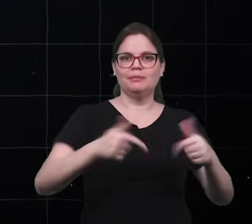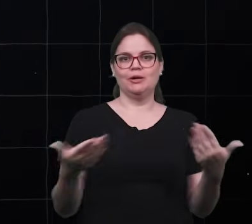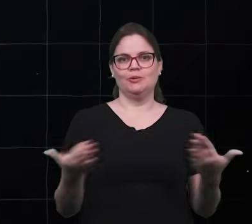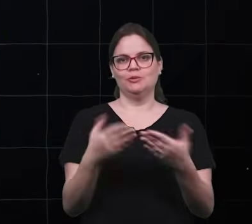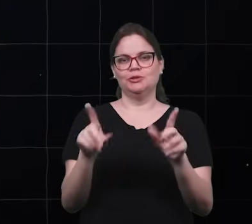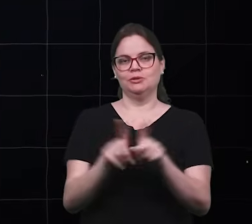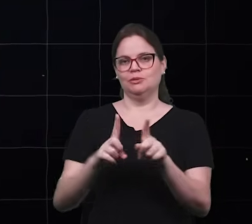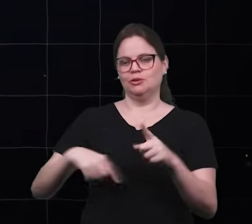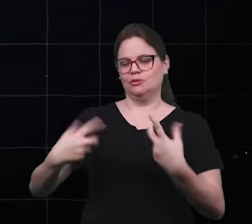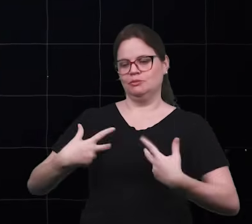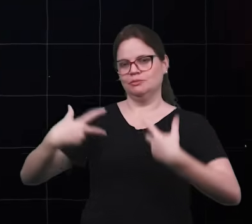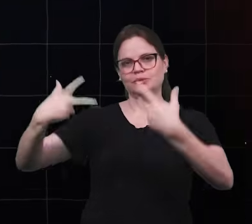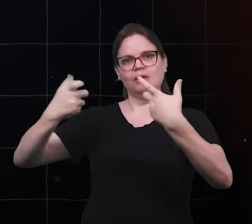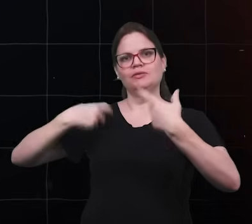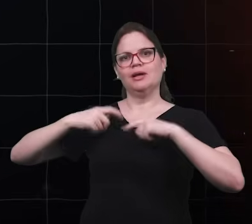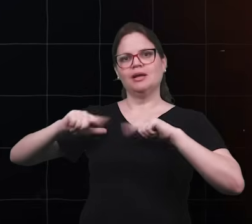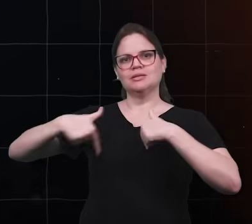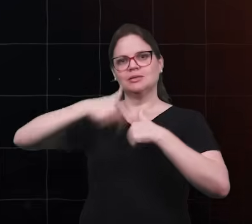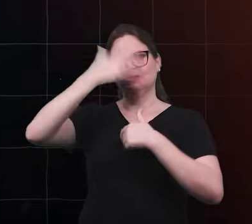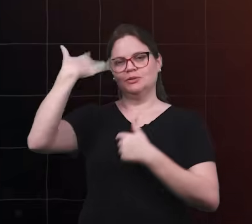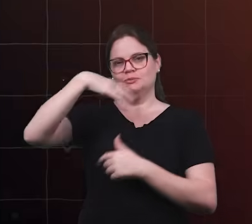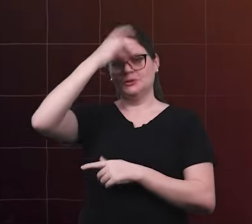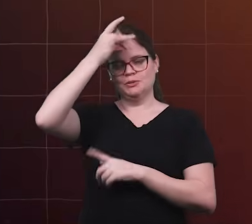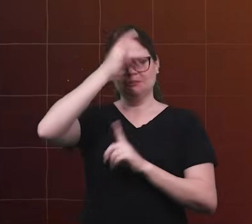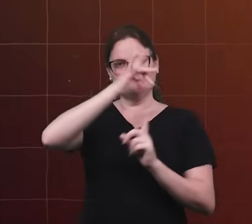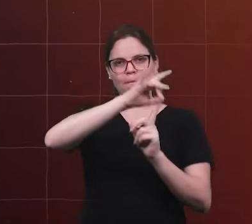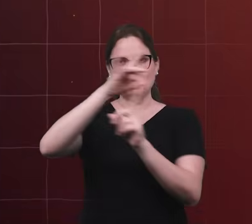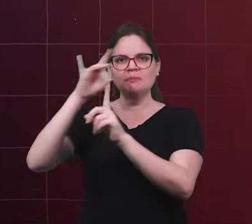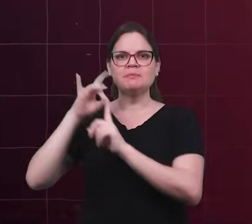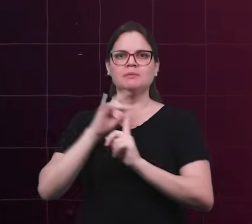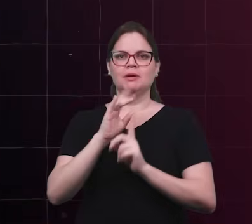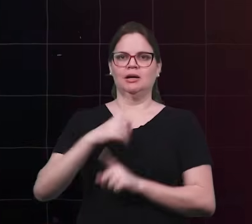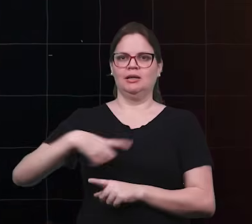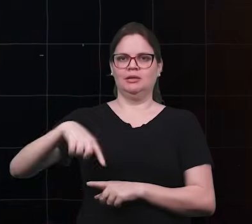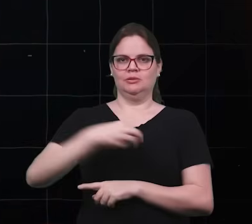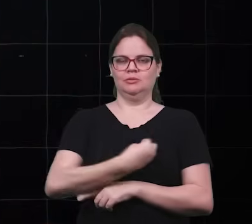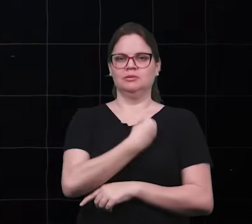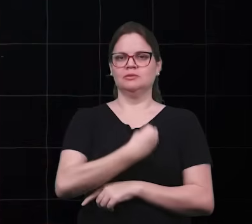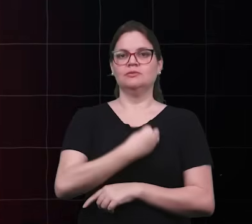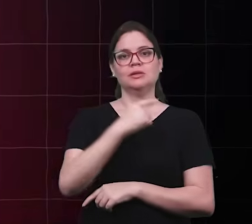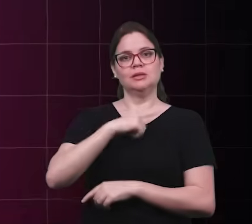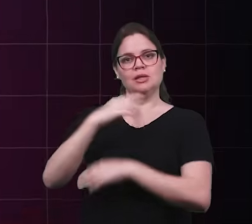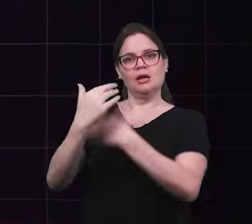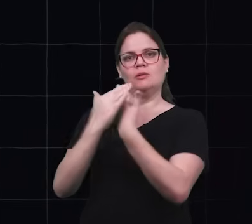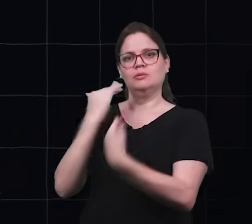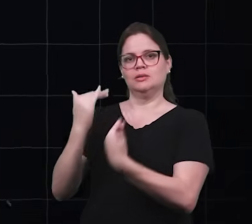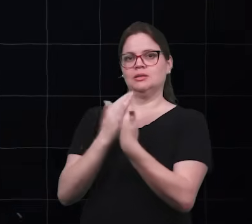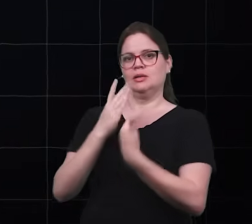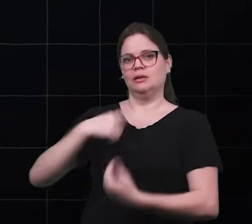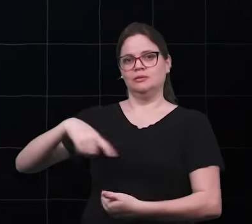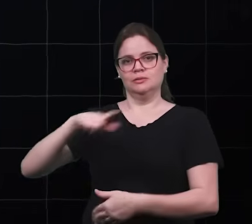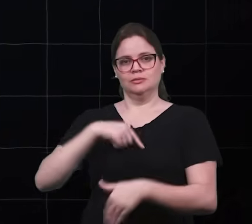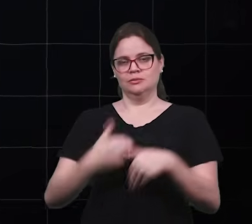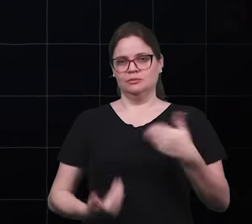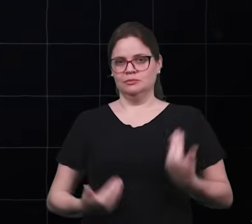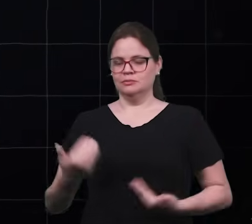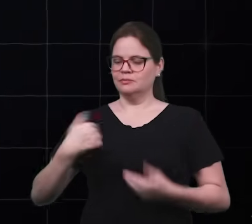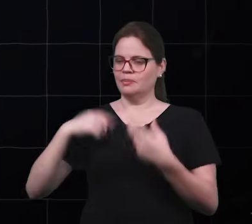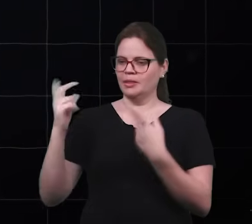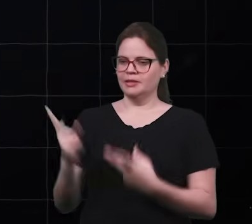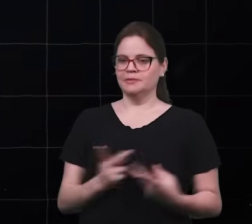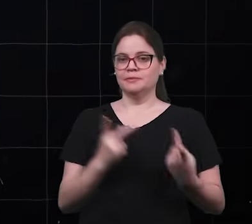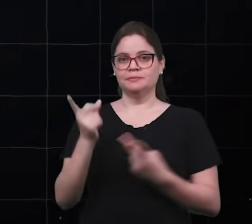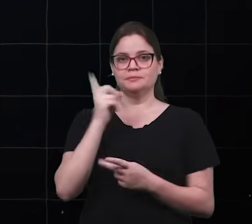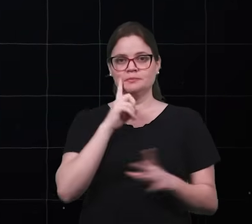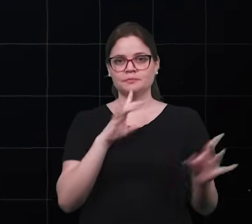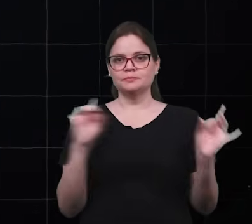do Espírito Santo. O Espírito Santo que tem dito à igreja, que tem visitado a igreja